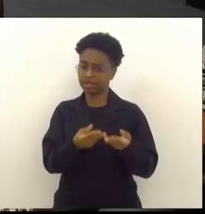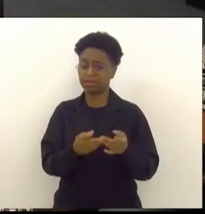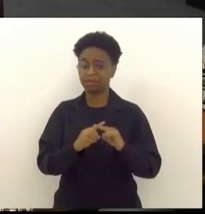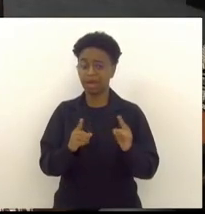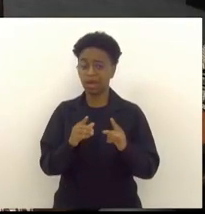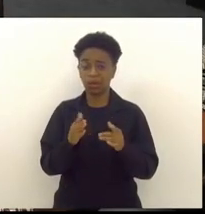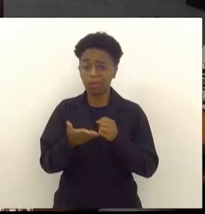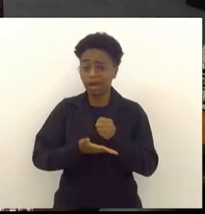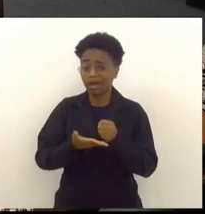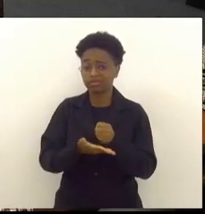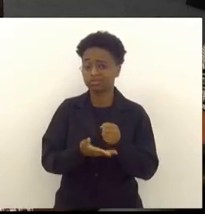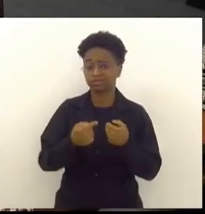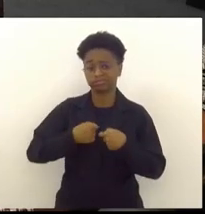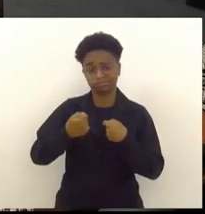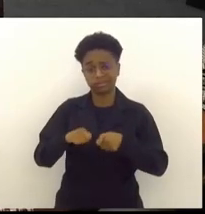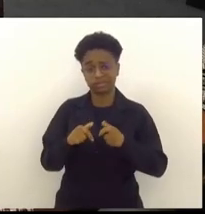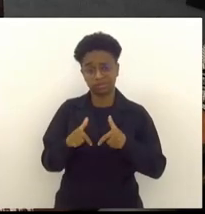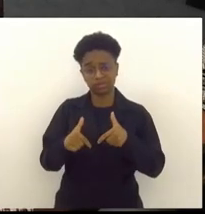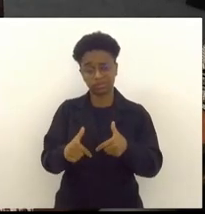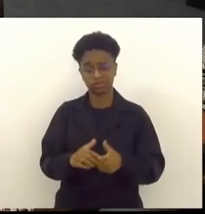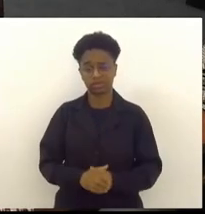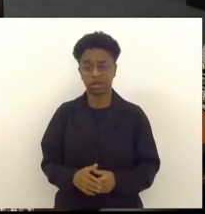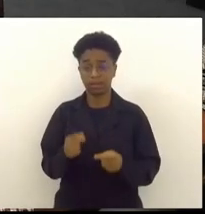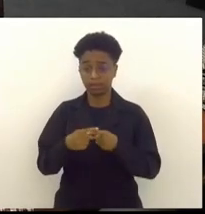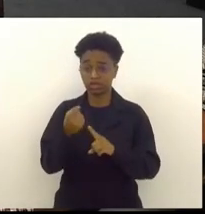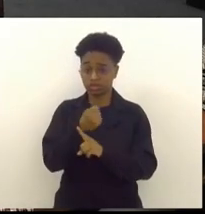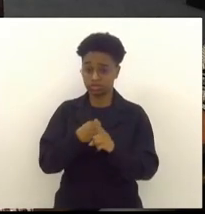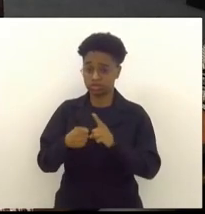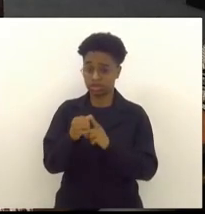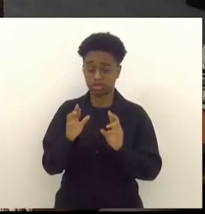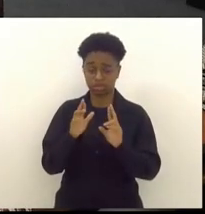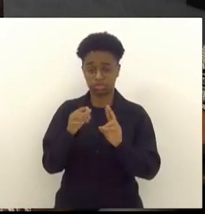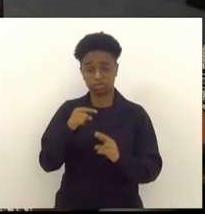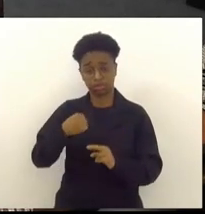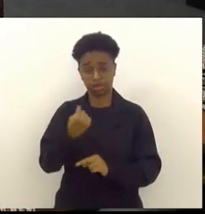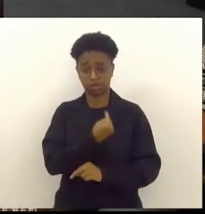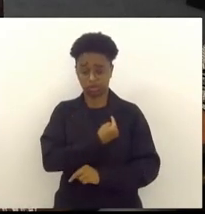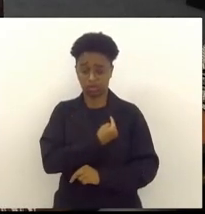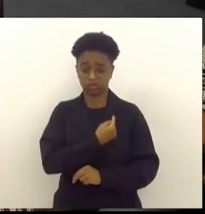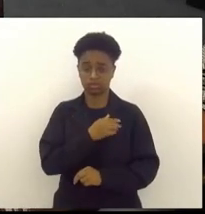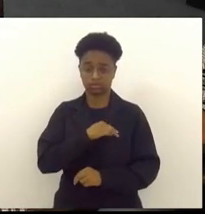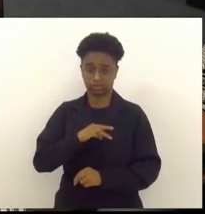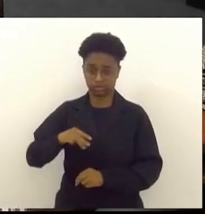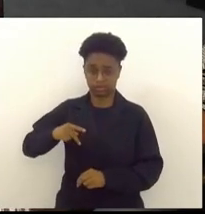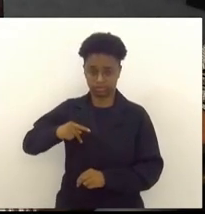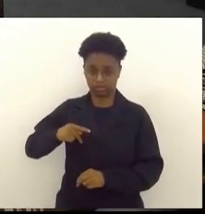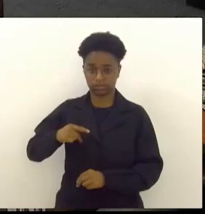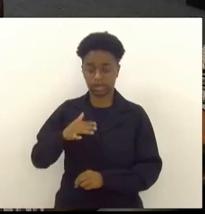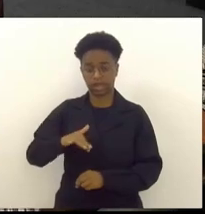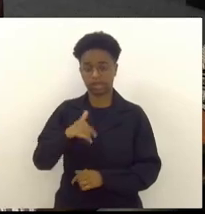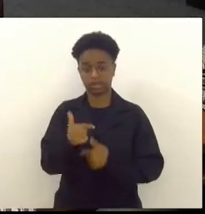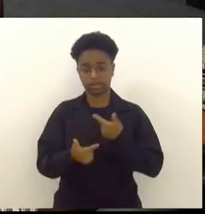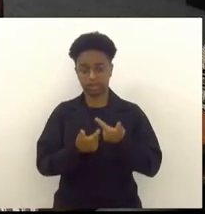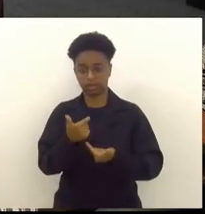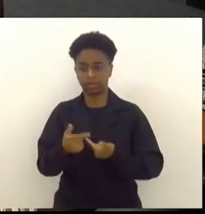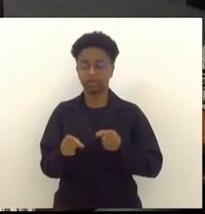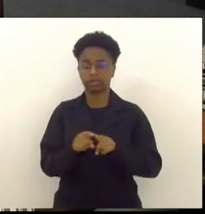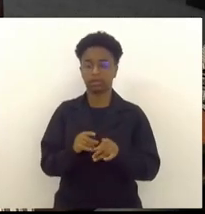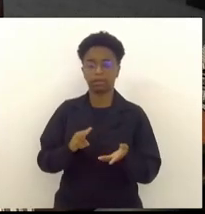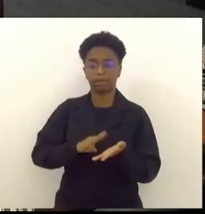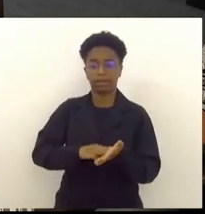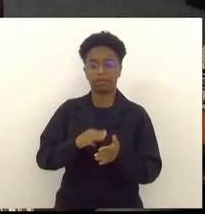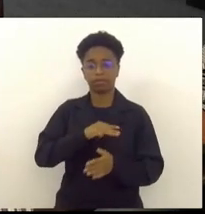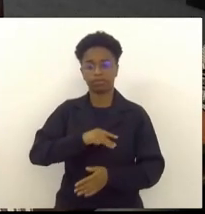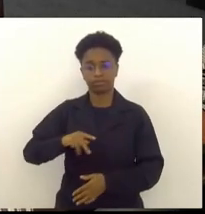o mínimo que eu preciso fazer. É o que a sociedade espera de nós, enquanto Ministério Público do Trabalho, enquanto membros do